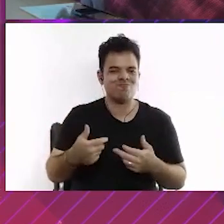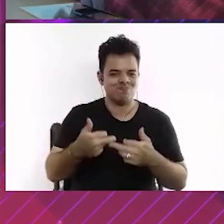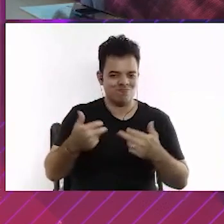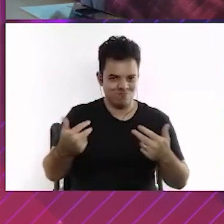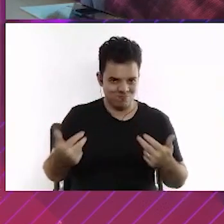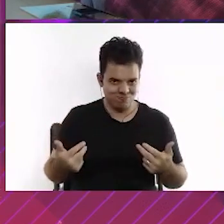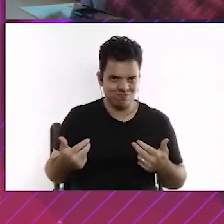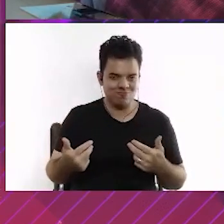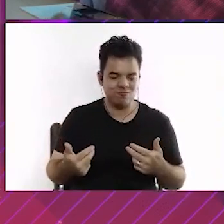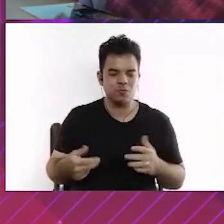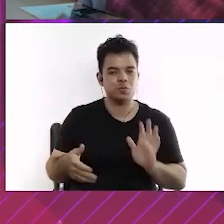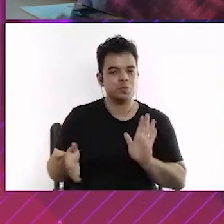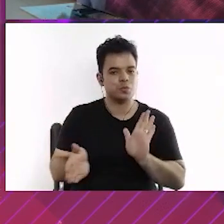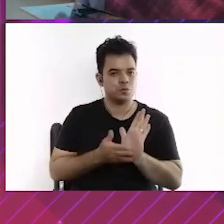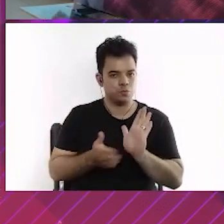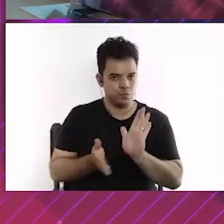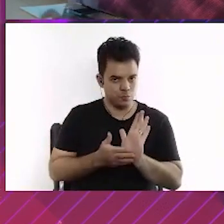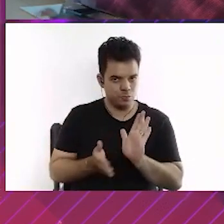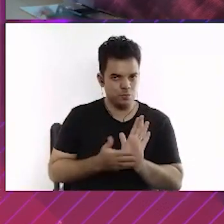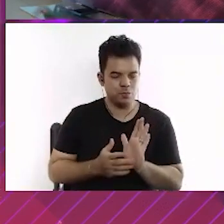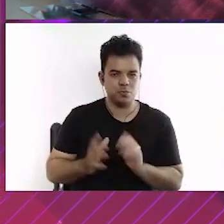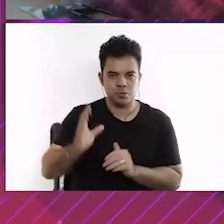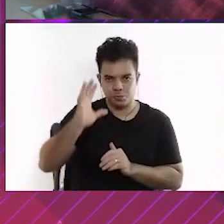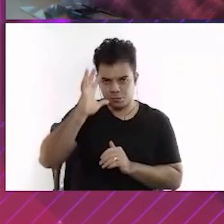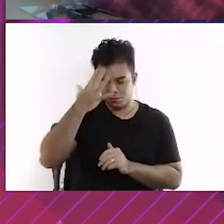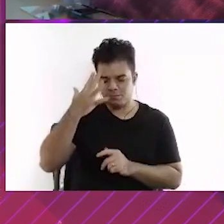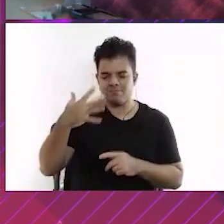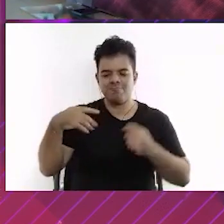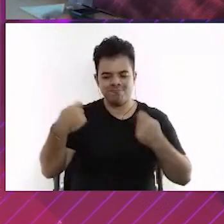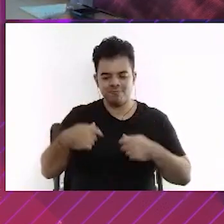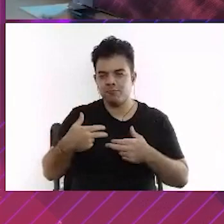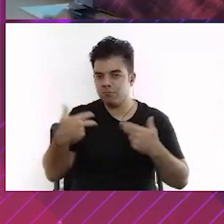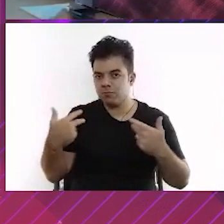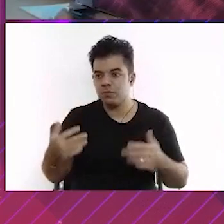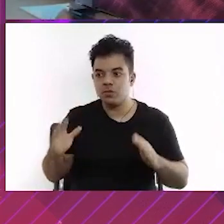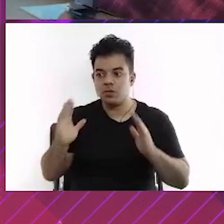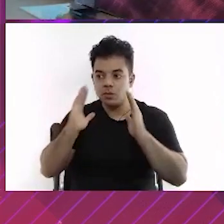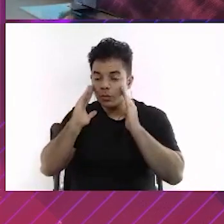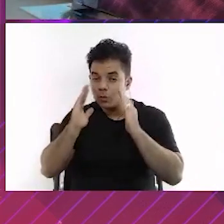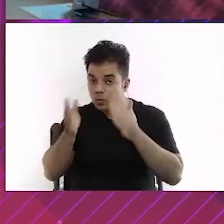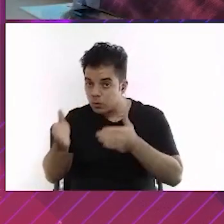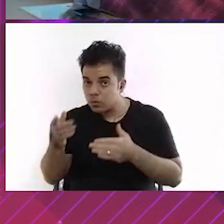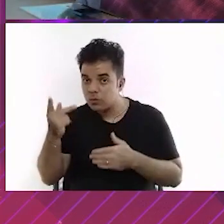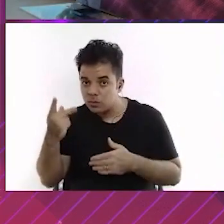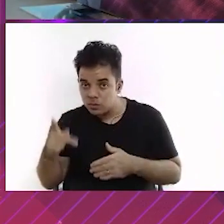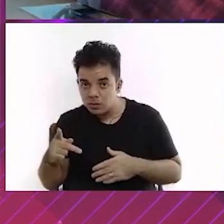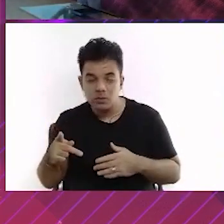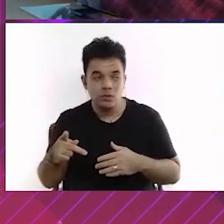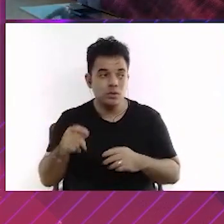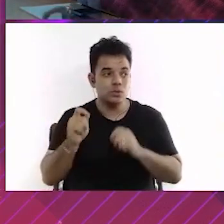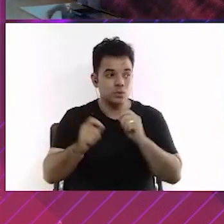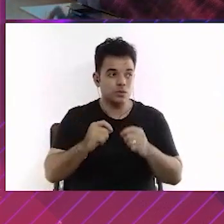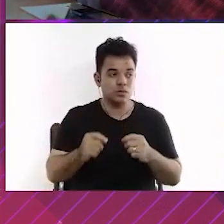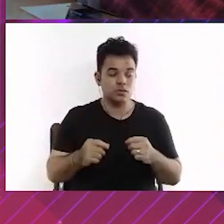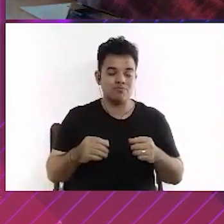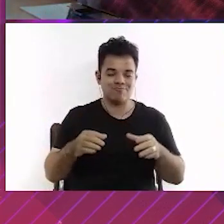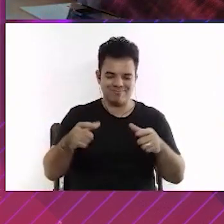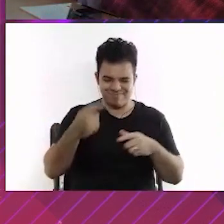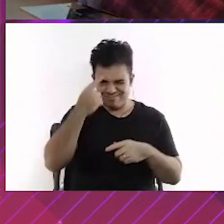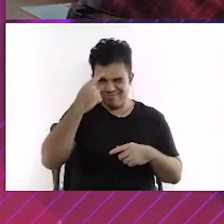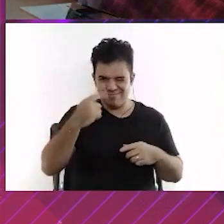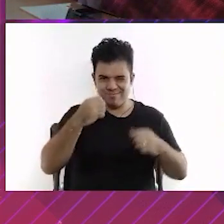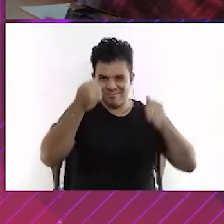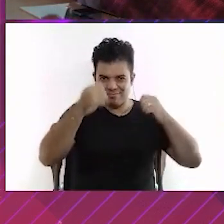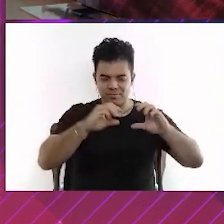essa proposta de solução, a gente dependia exclusivamente do núcleo duro e da camada intermediária. Só que a gente foi lá consultar o